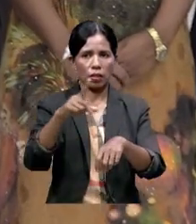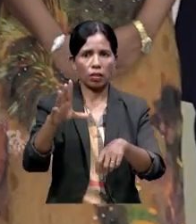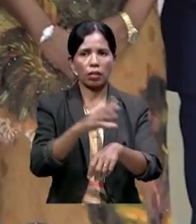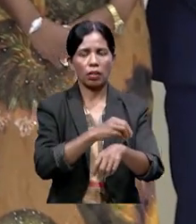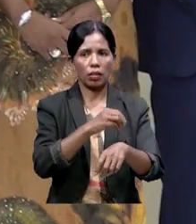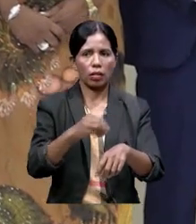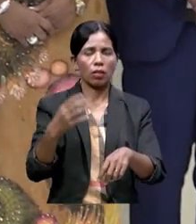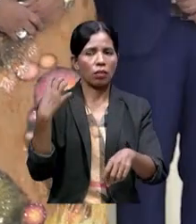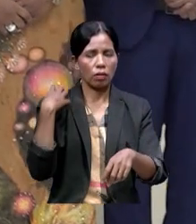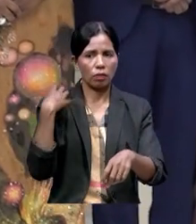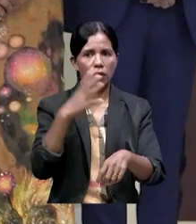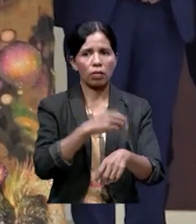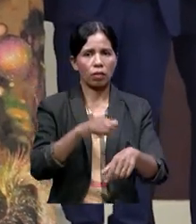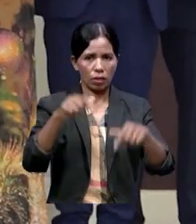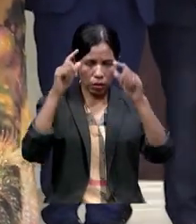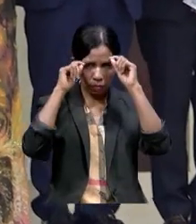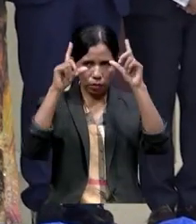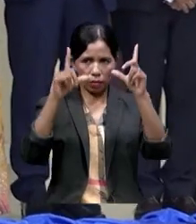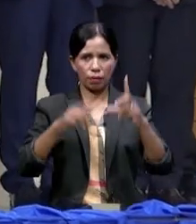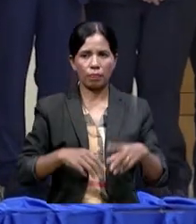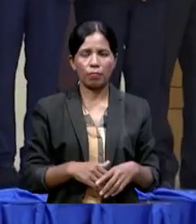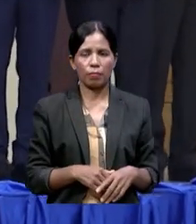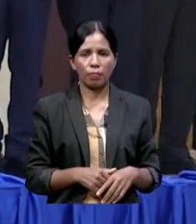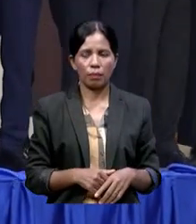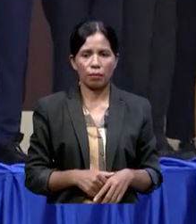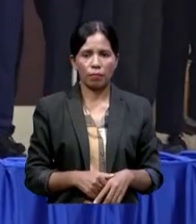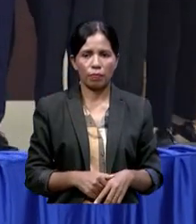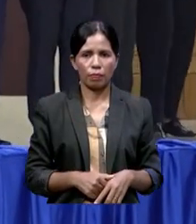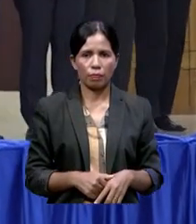iha postu saúde balung iha teritorio nasional. Mateus Romario, Aderito Ximenez, NGMN.